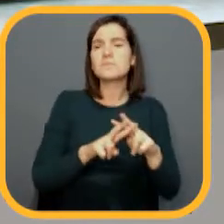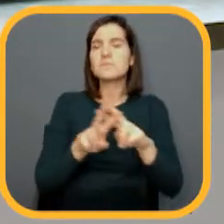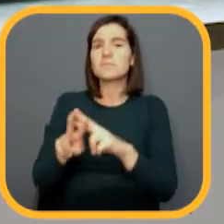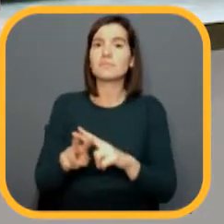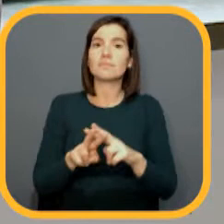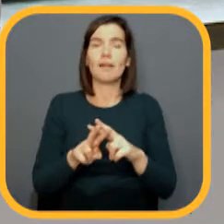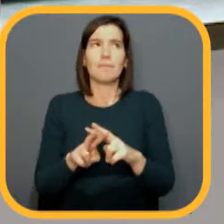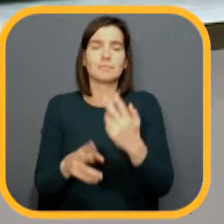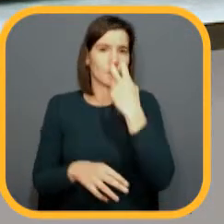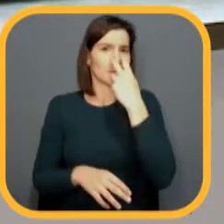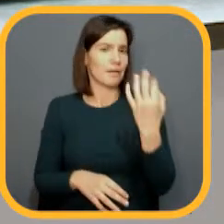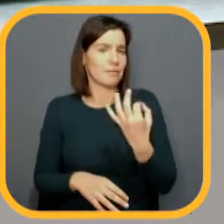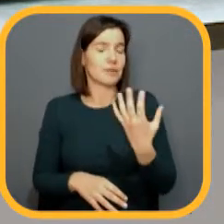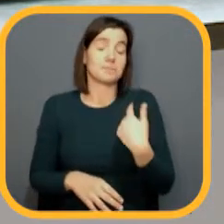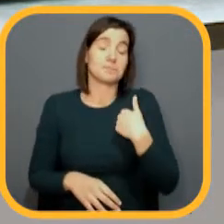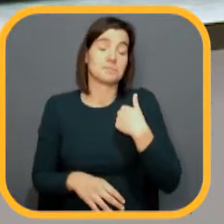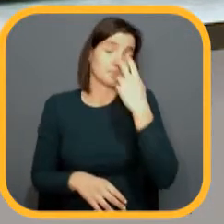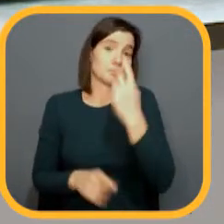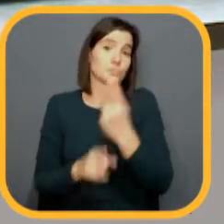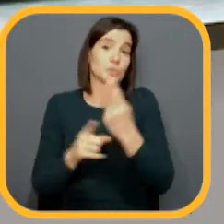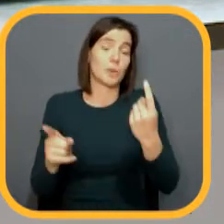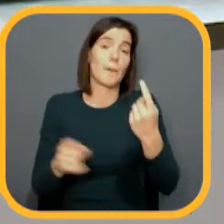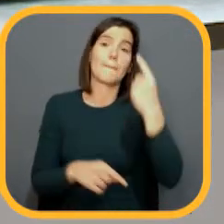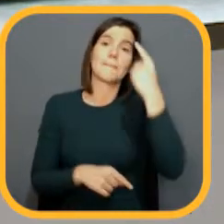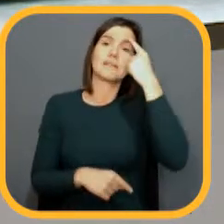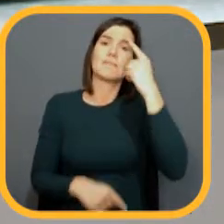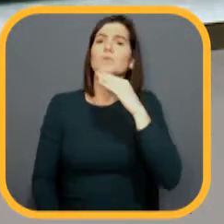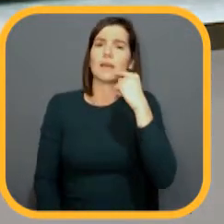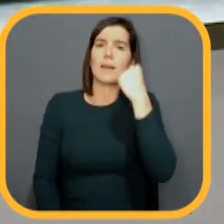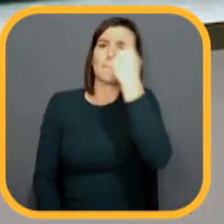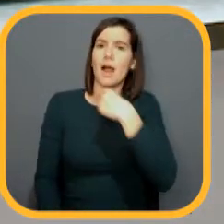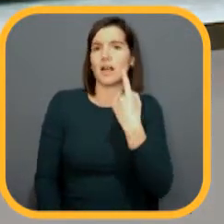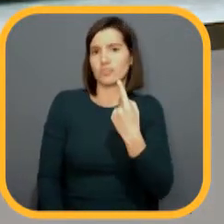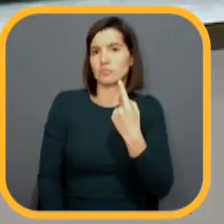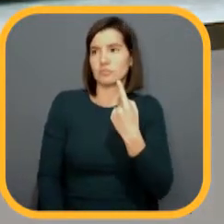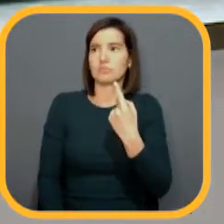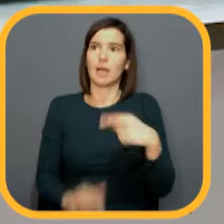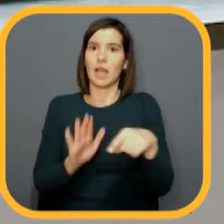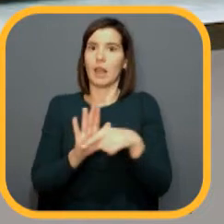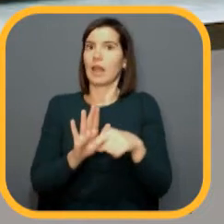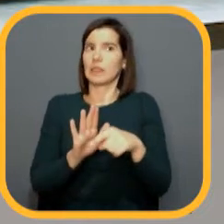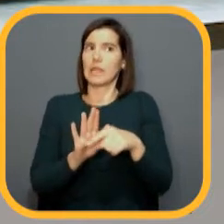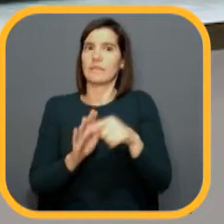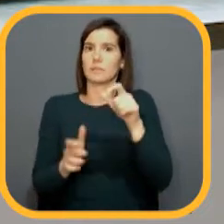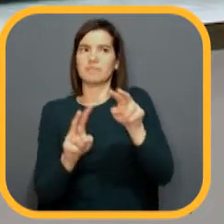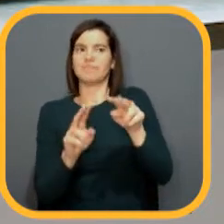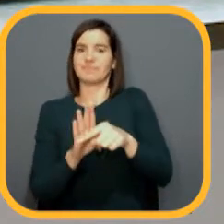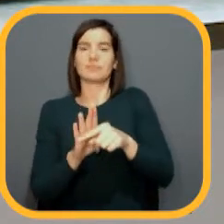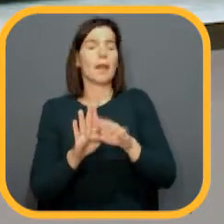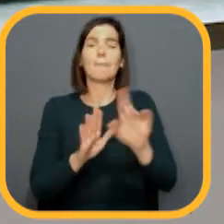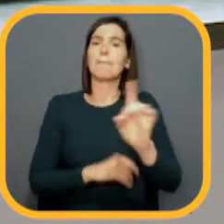e, curiosamente, eu digo curiosamente porque eu até achava que a imagem das polícias era mais negativa ao olhar do público, mas